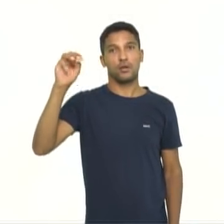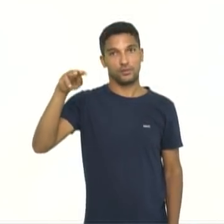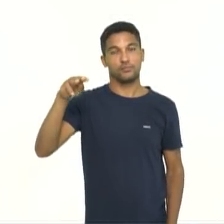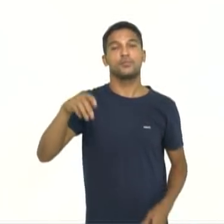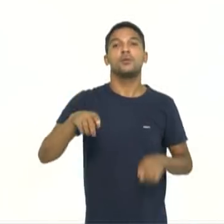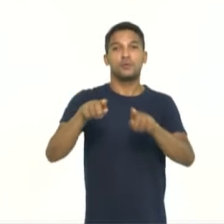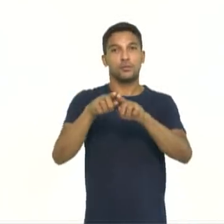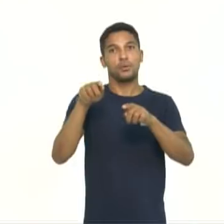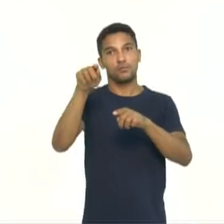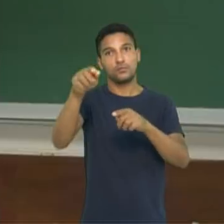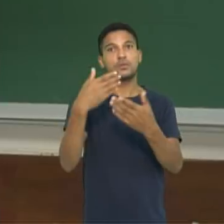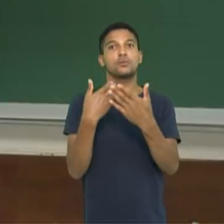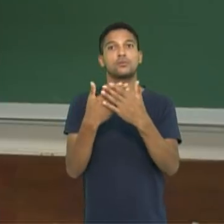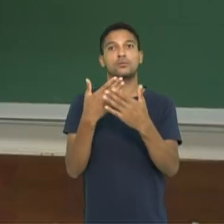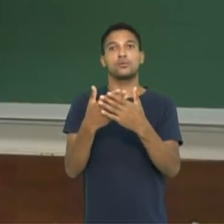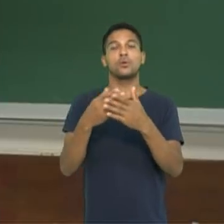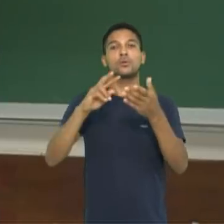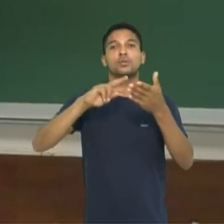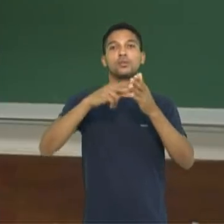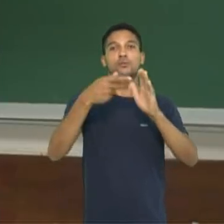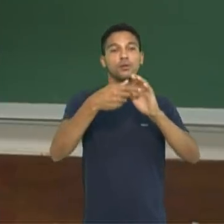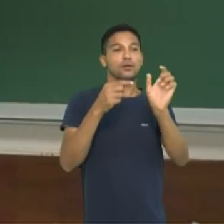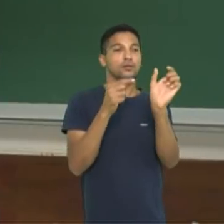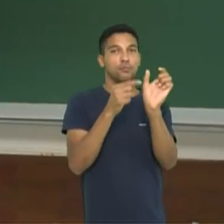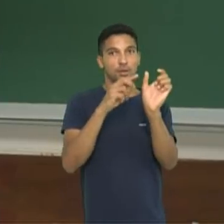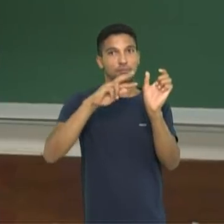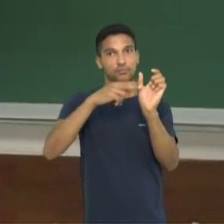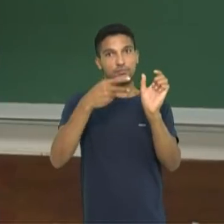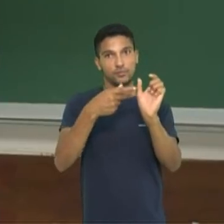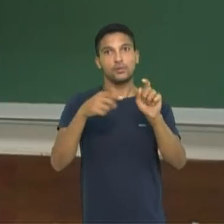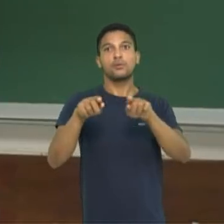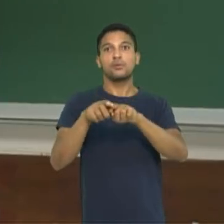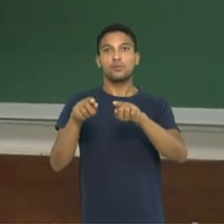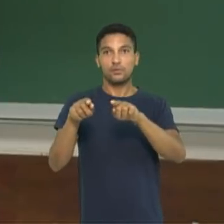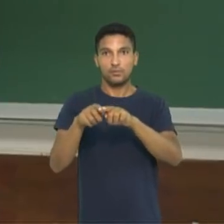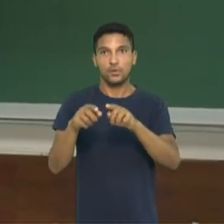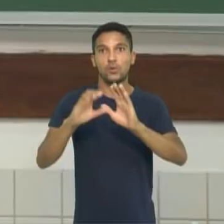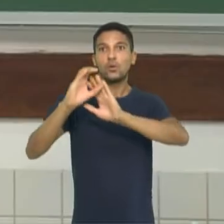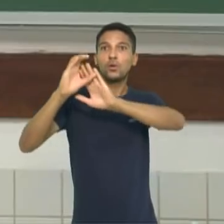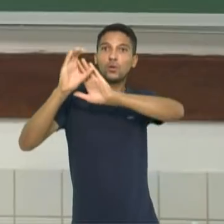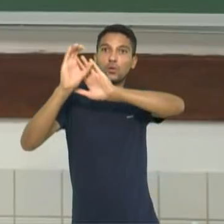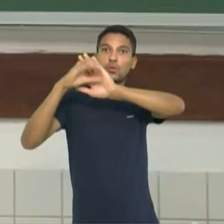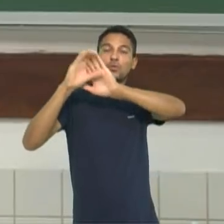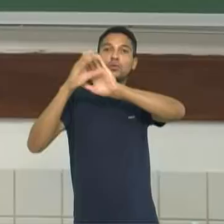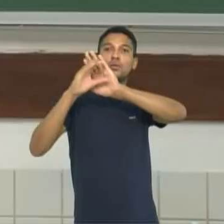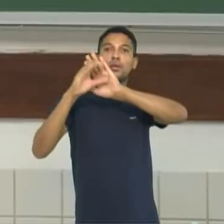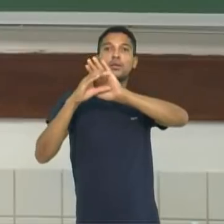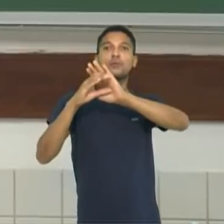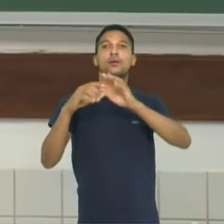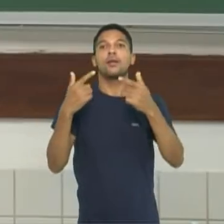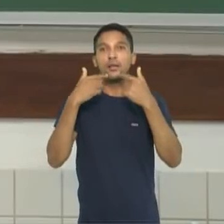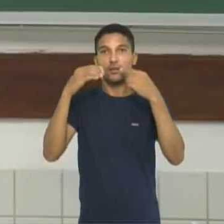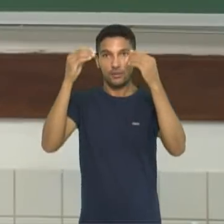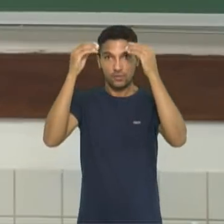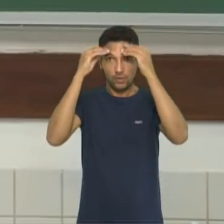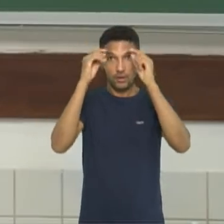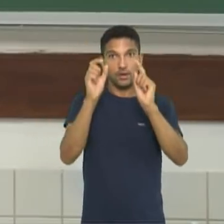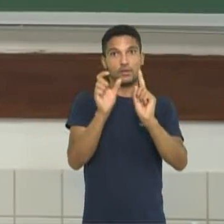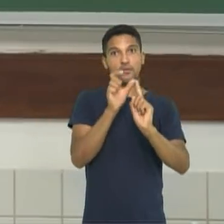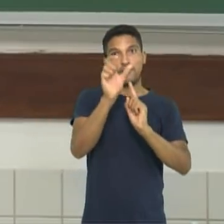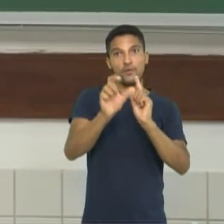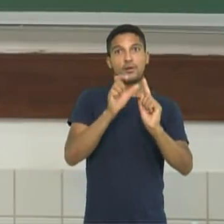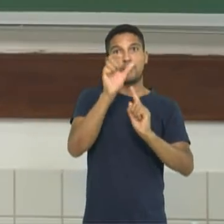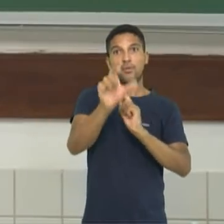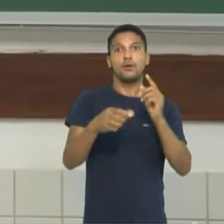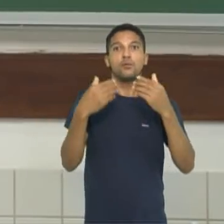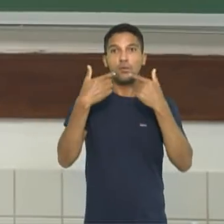né? O conceito de intertextualidade e o reconhecimento da linguagem verbal e não verbal. Seguem ali as